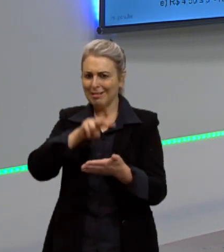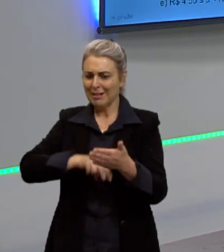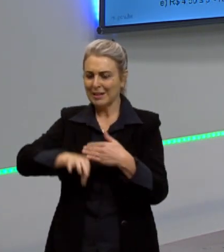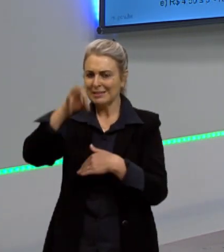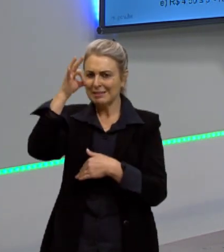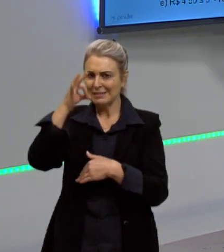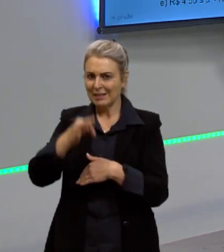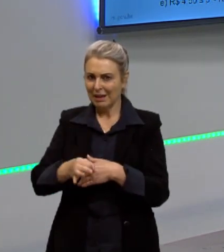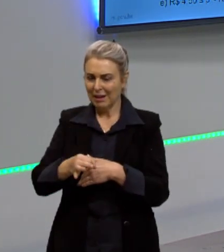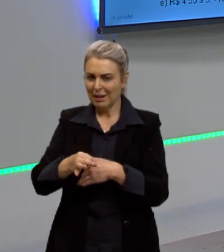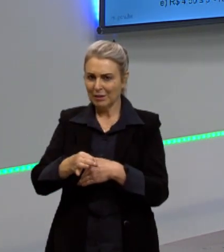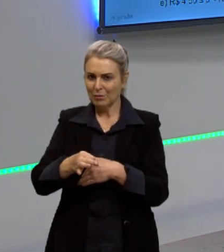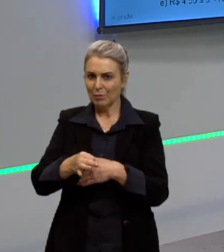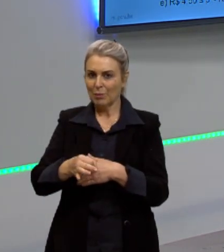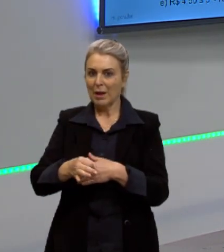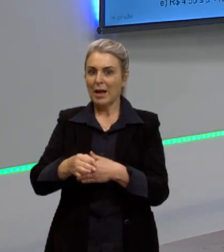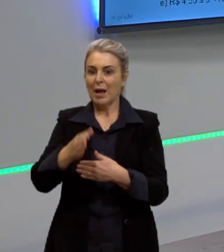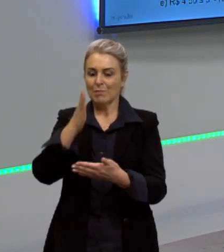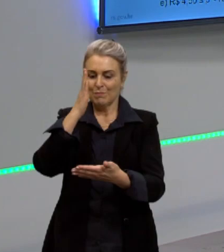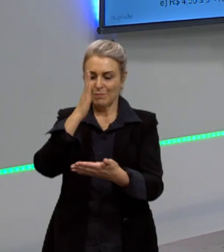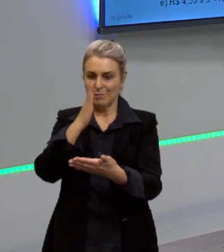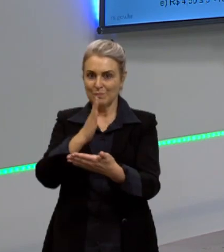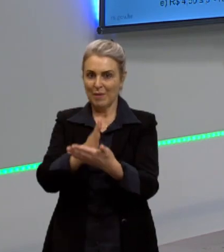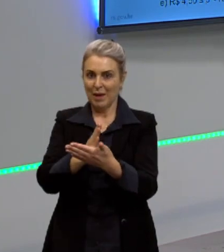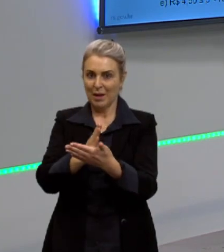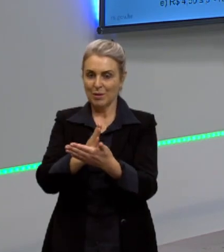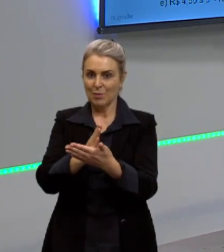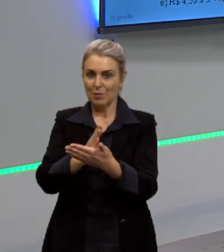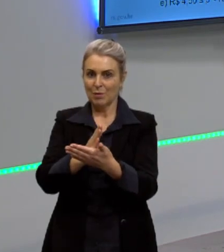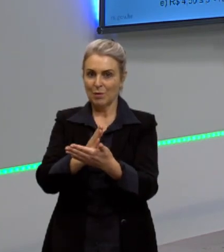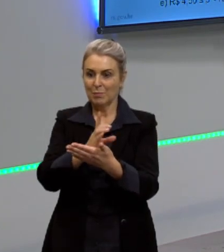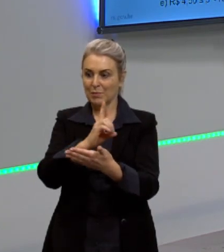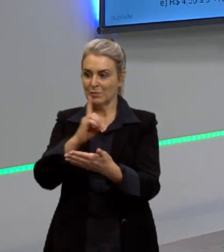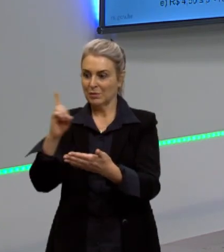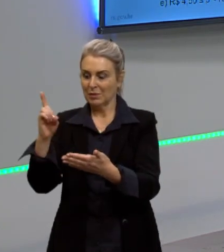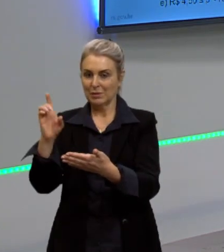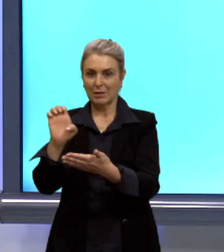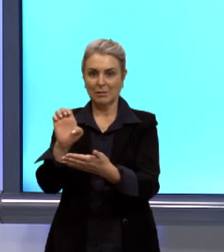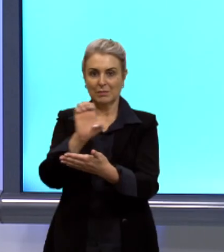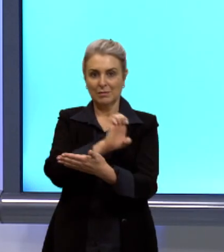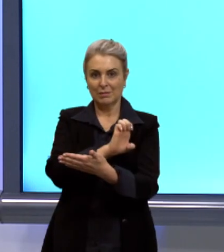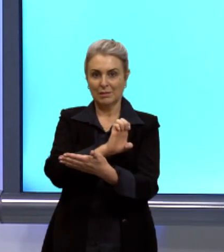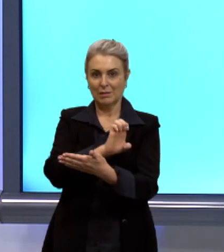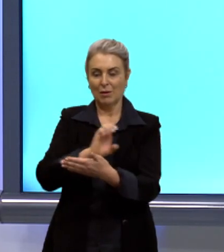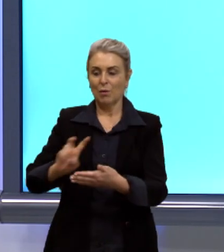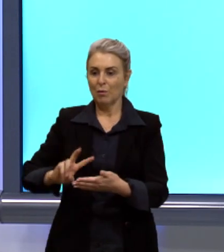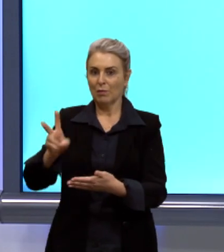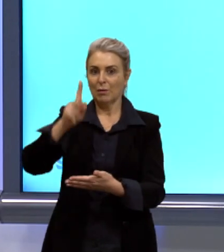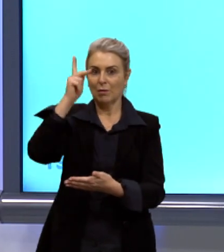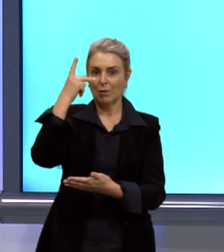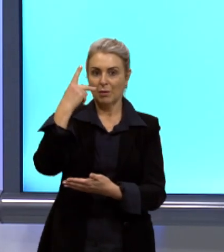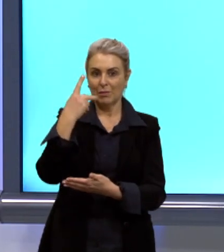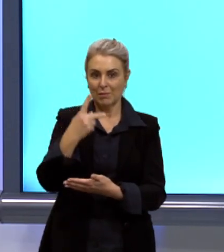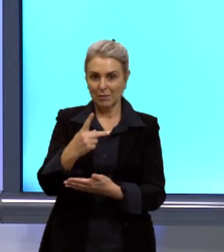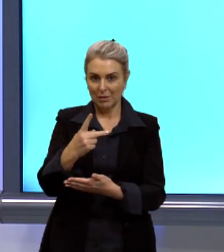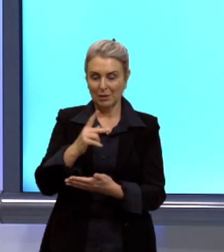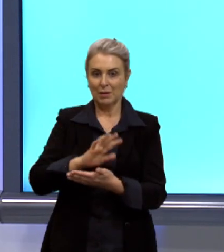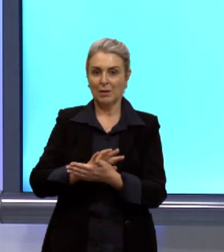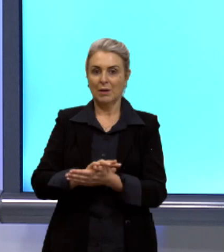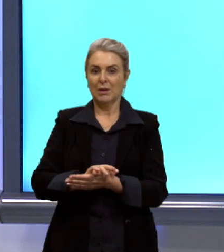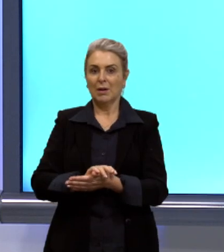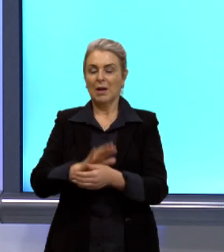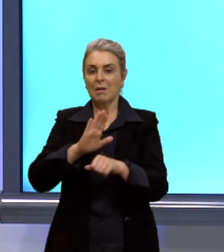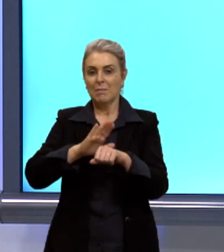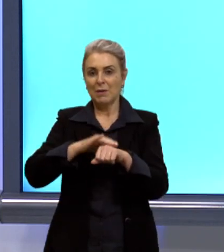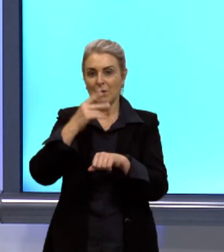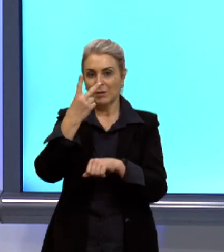é do centro para as extremidades. O preço P, ó, é maior ou igual a